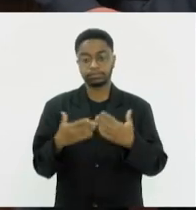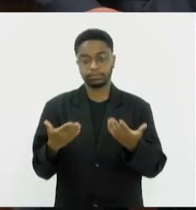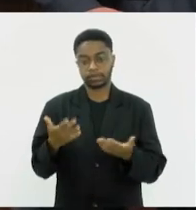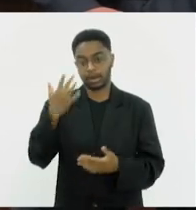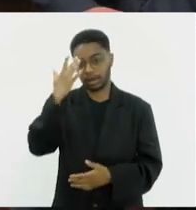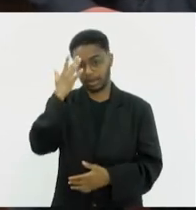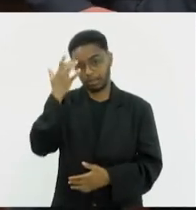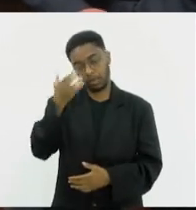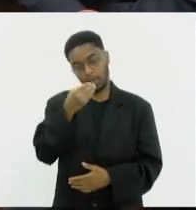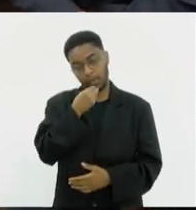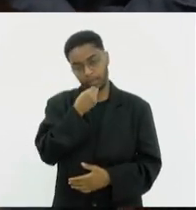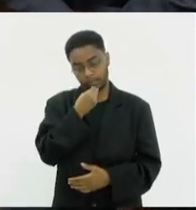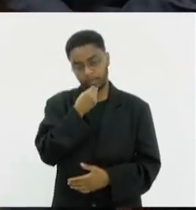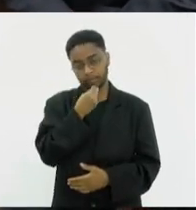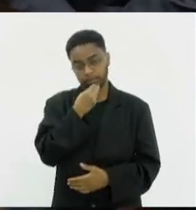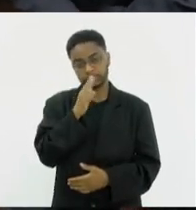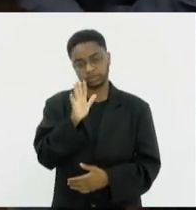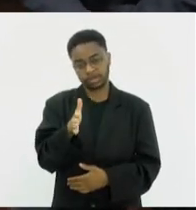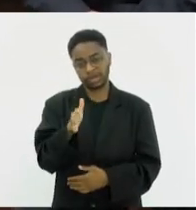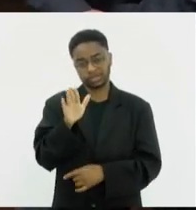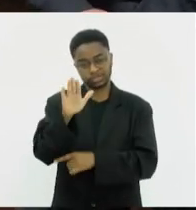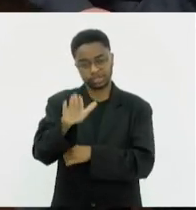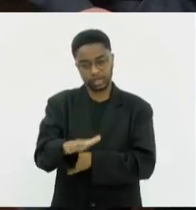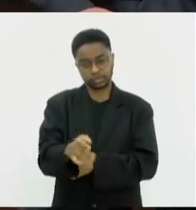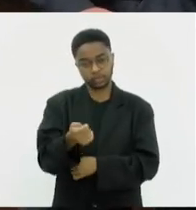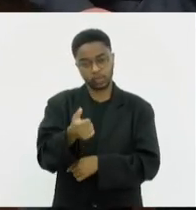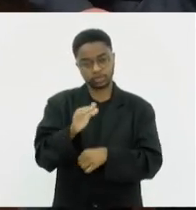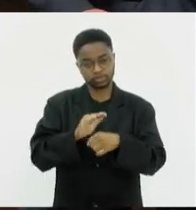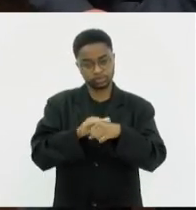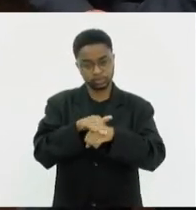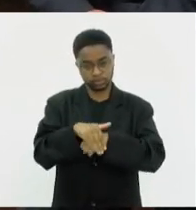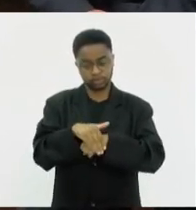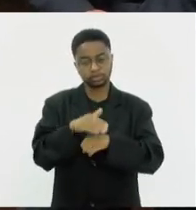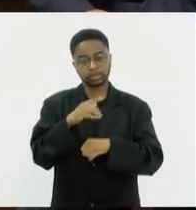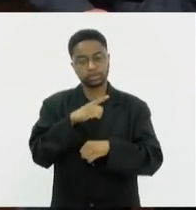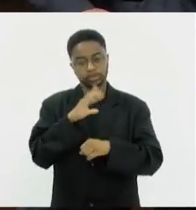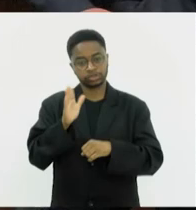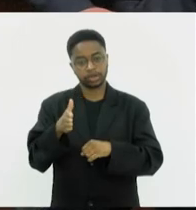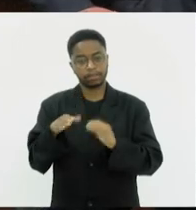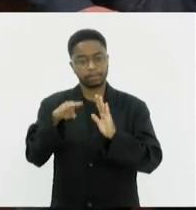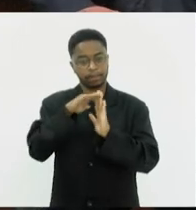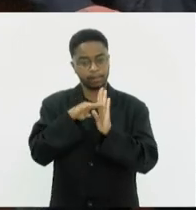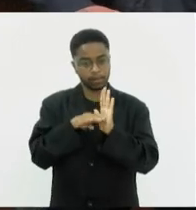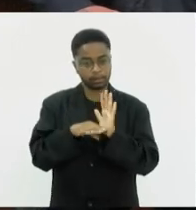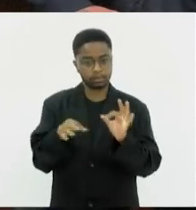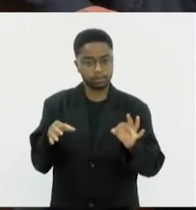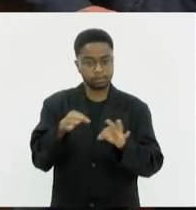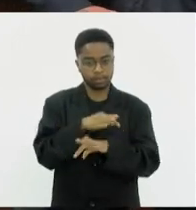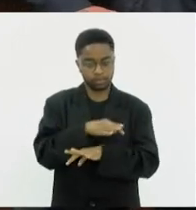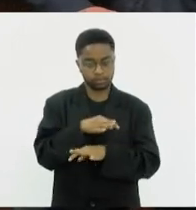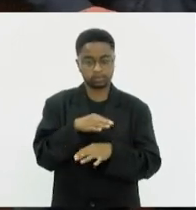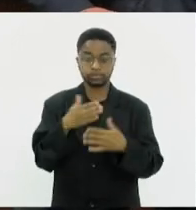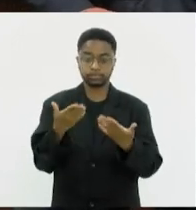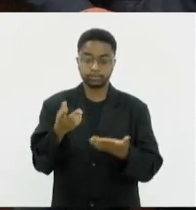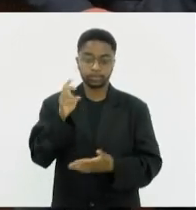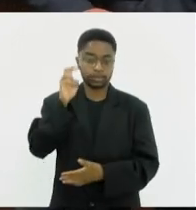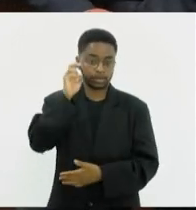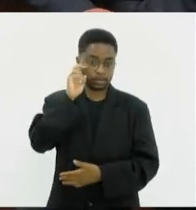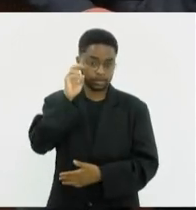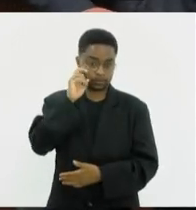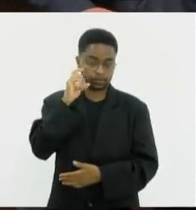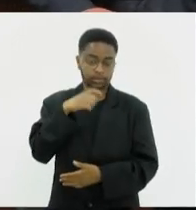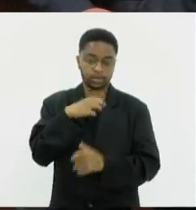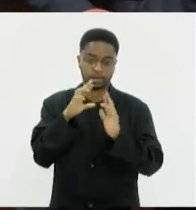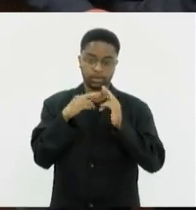seguinte, por óbvio, já era no fim da tarde, a pauta já estava fechada em diário oficial, na quinta-feira, que era a sessão